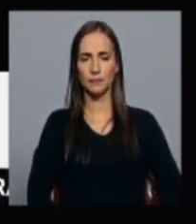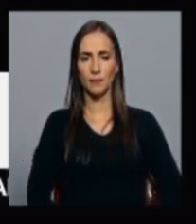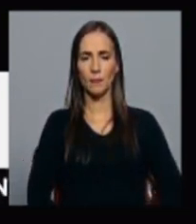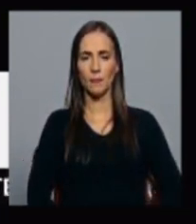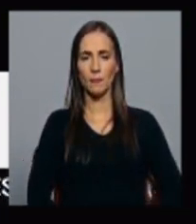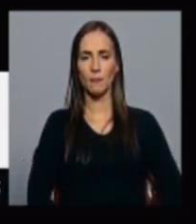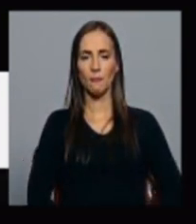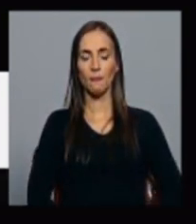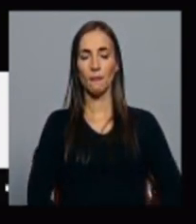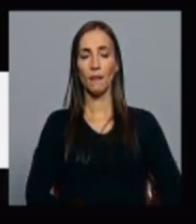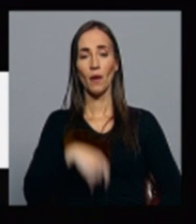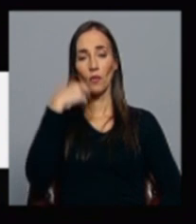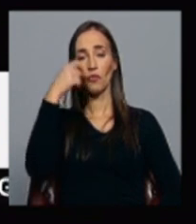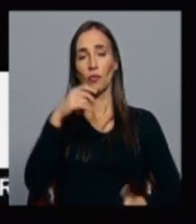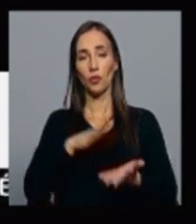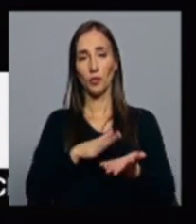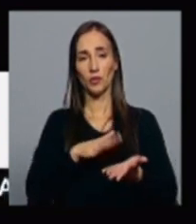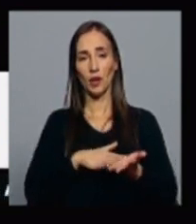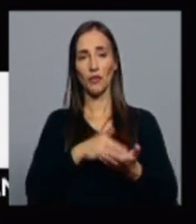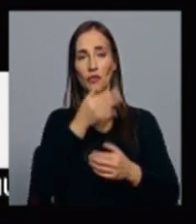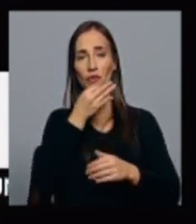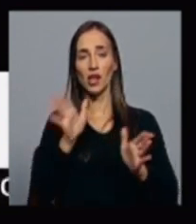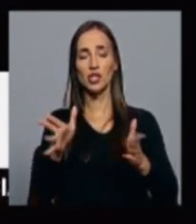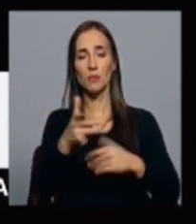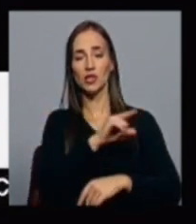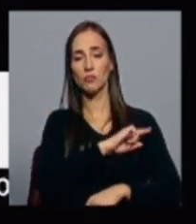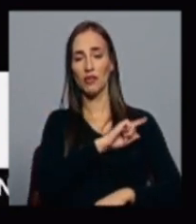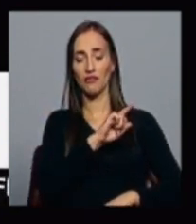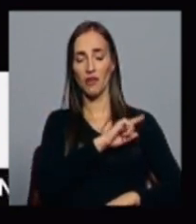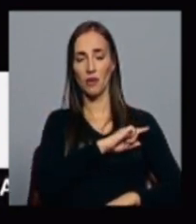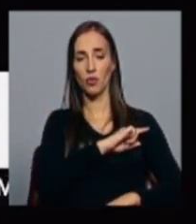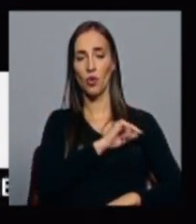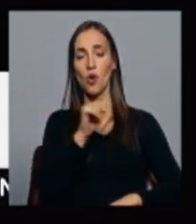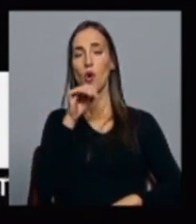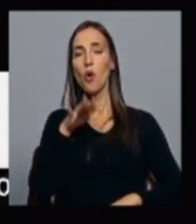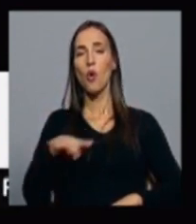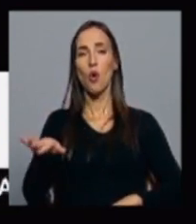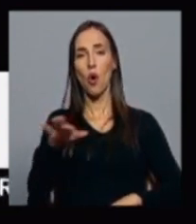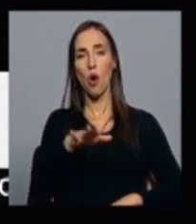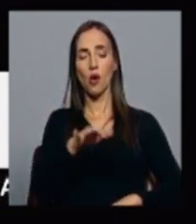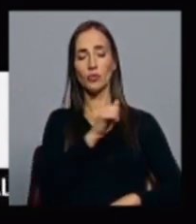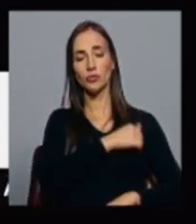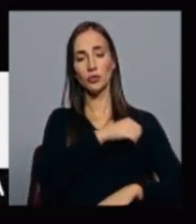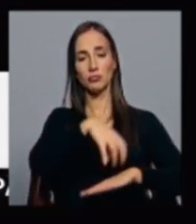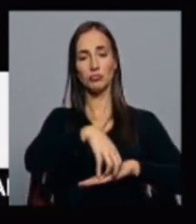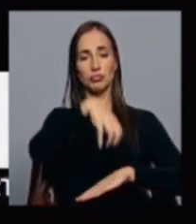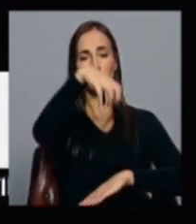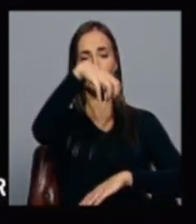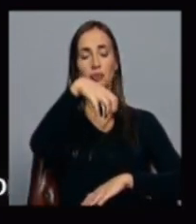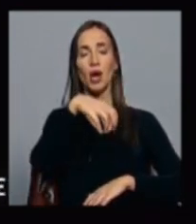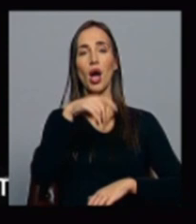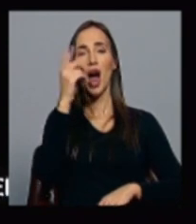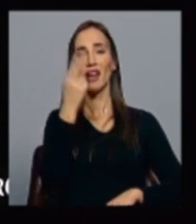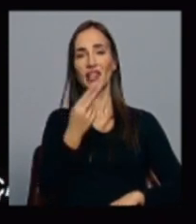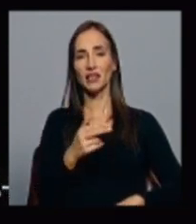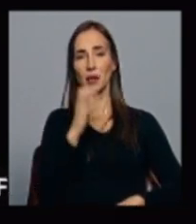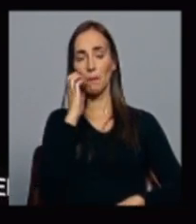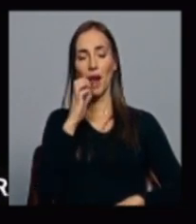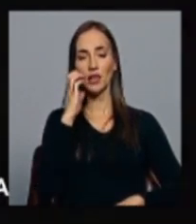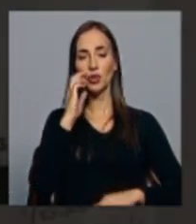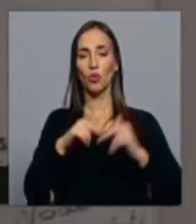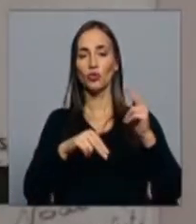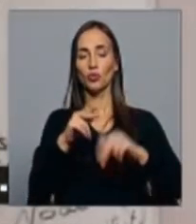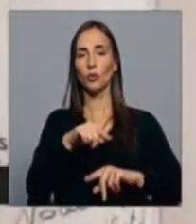um comentário uma referência ao espaço privado onde estava localizado o imóvel projeto artista plástica e construir em